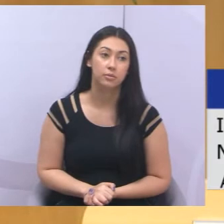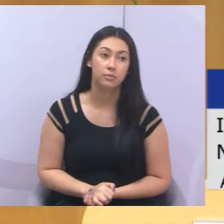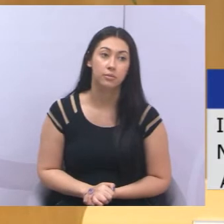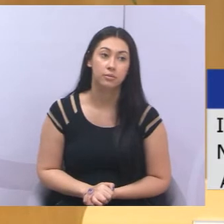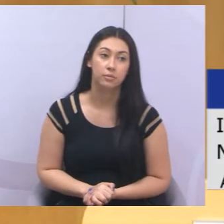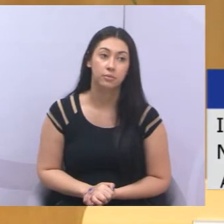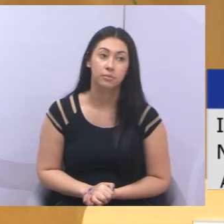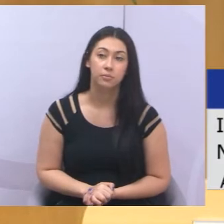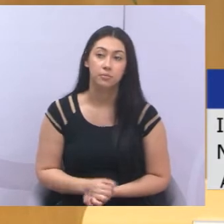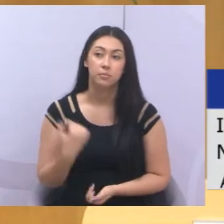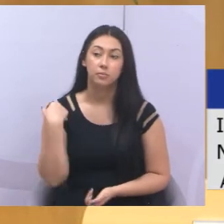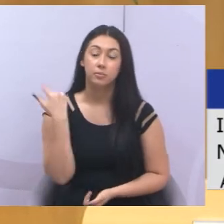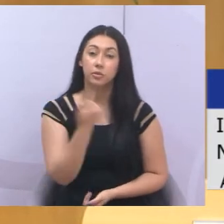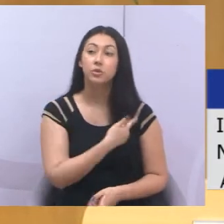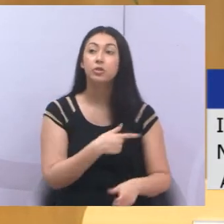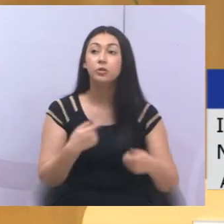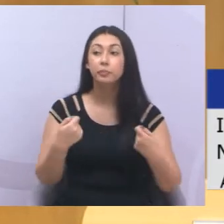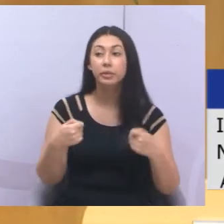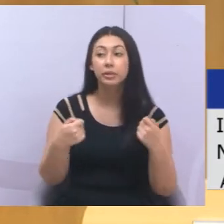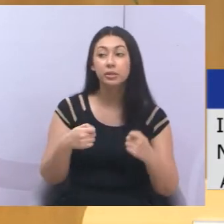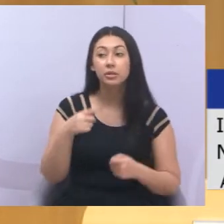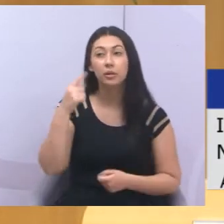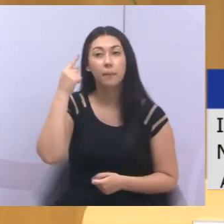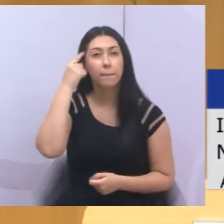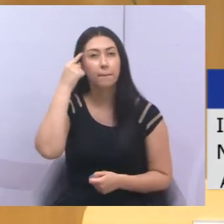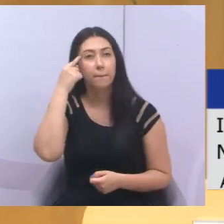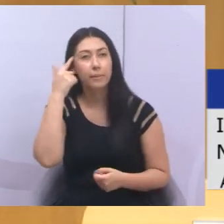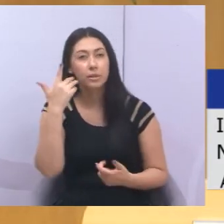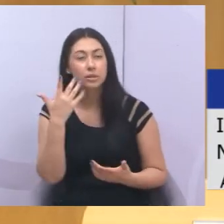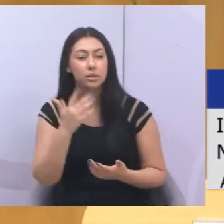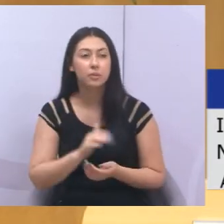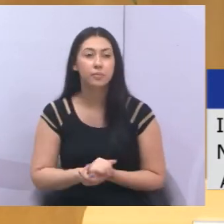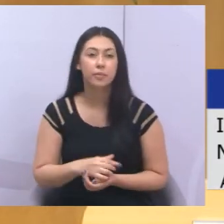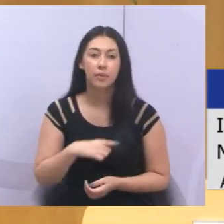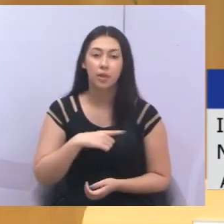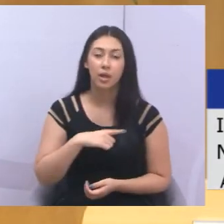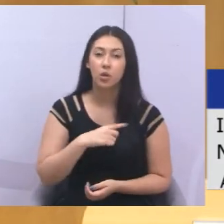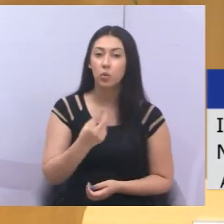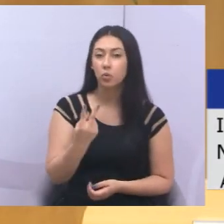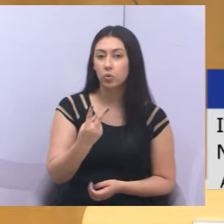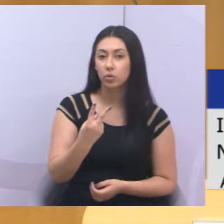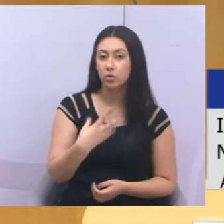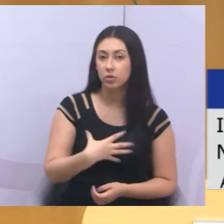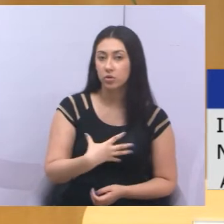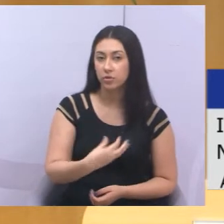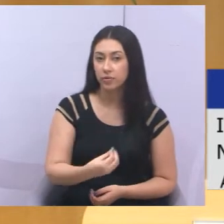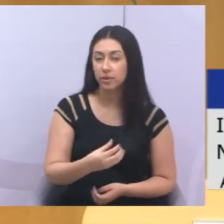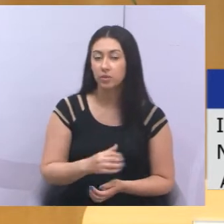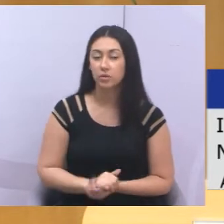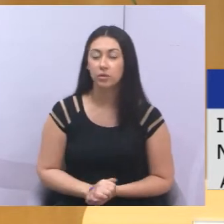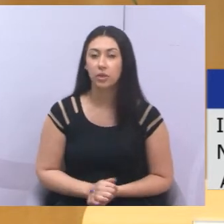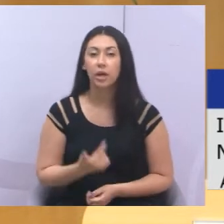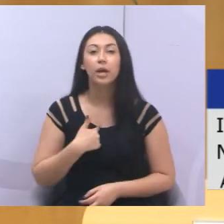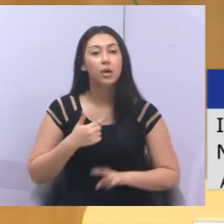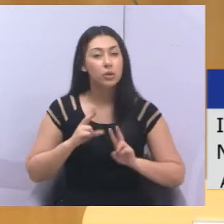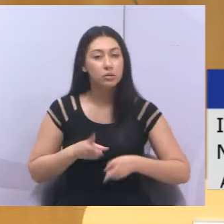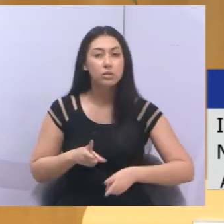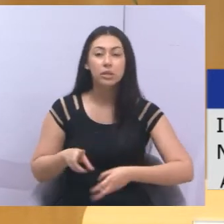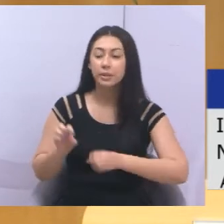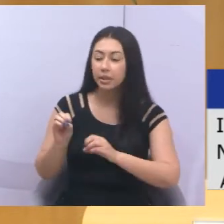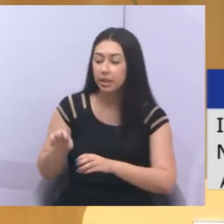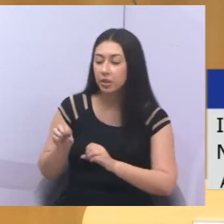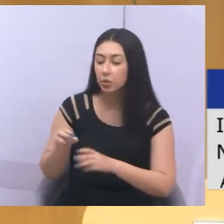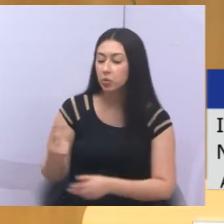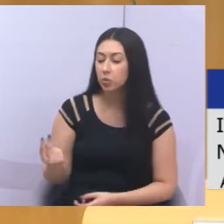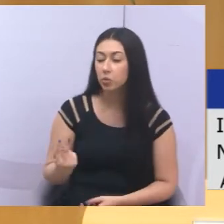A gente tem que rever certos conceitos. Eu tenho dois filhos, o Lucas e a Júlia, e eu sempre criei os dois para